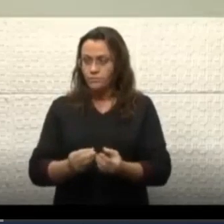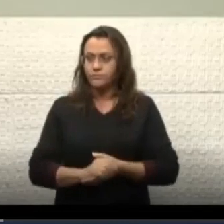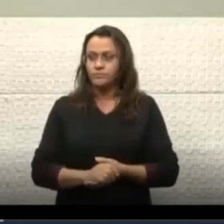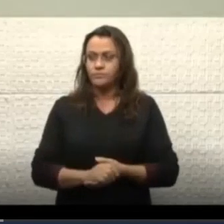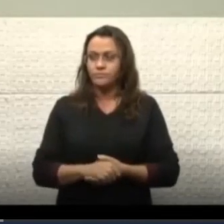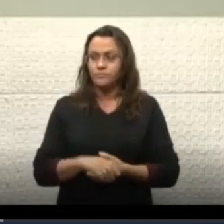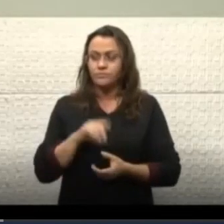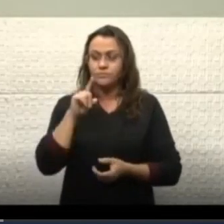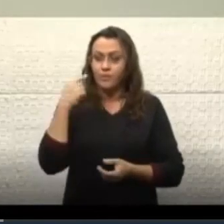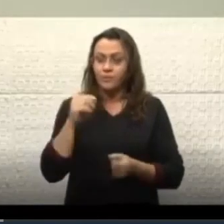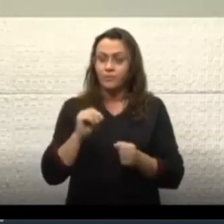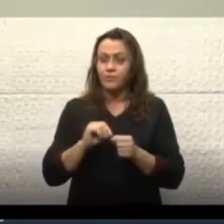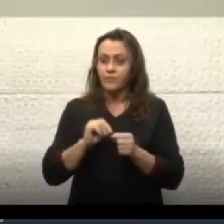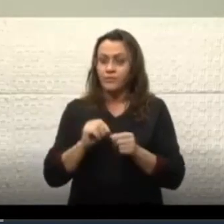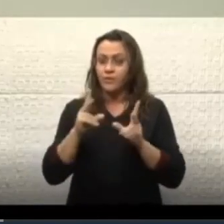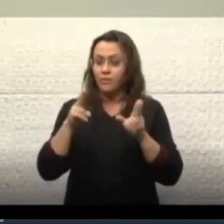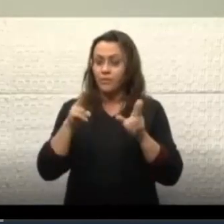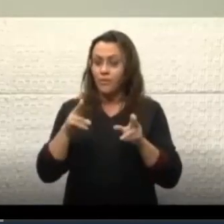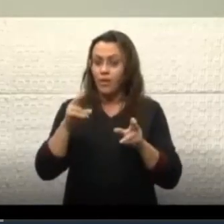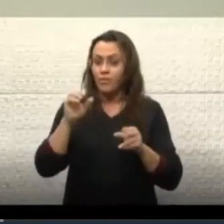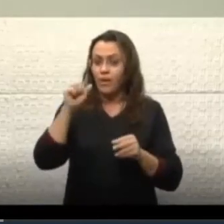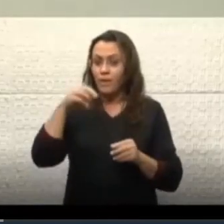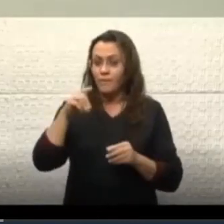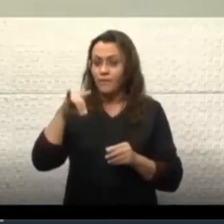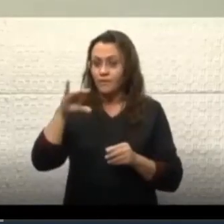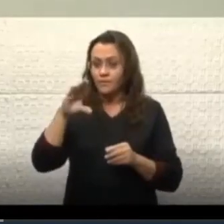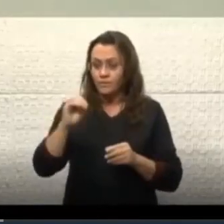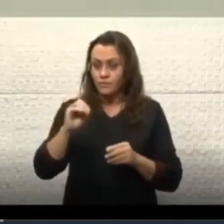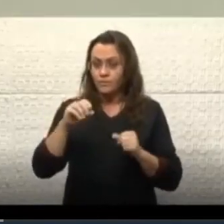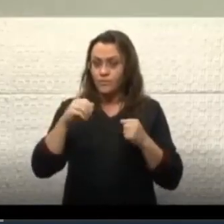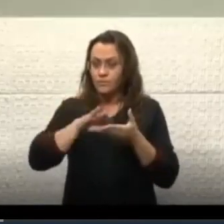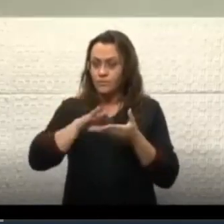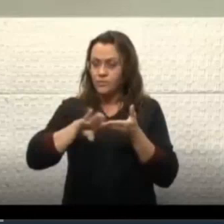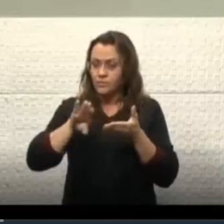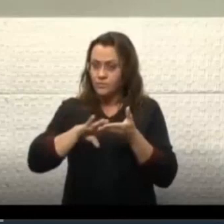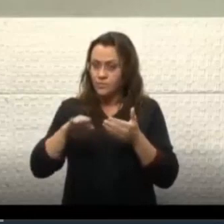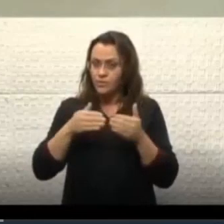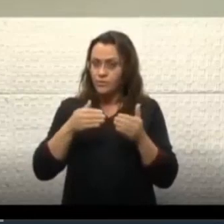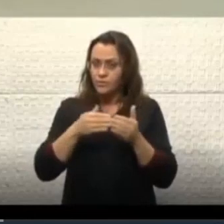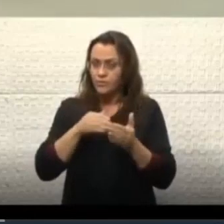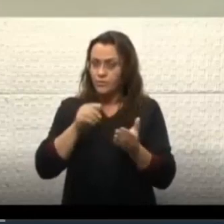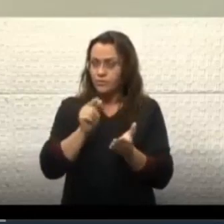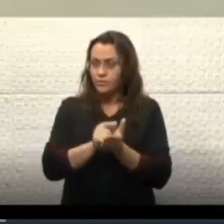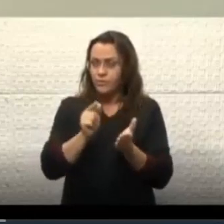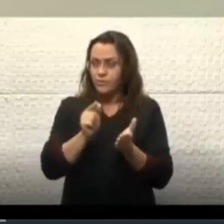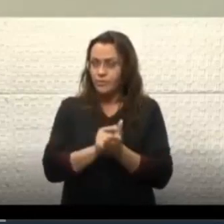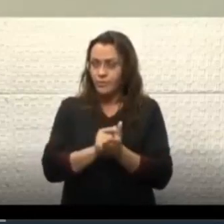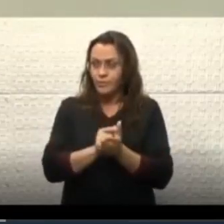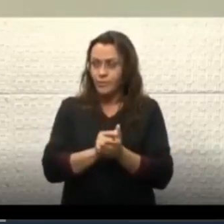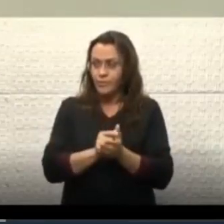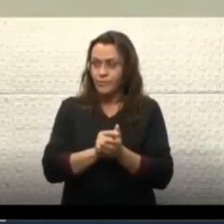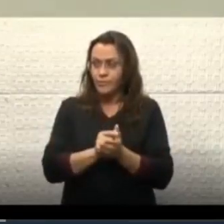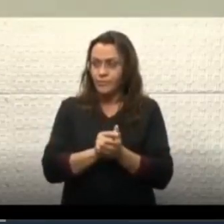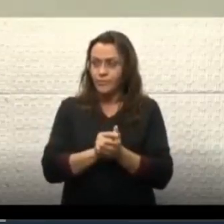A mesma coisa nós vamos fazer com o amido. A gente retira o papel filtro.